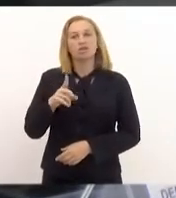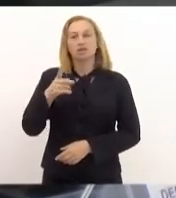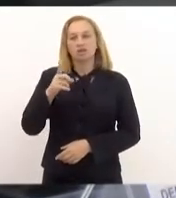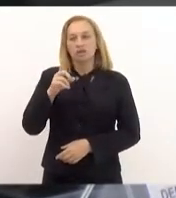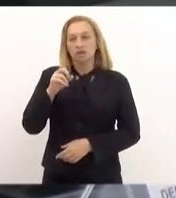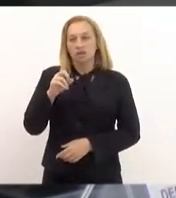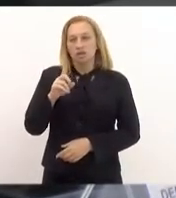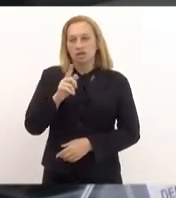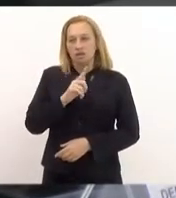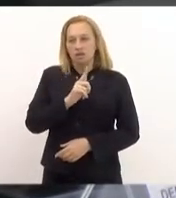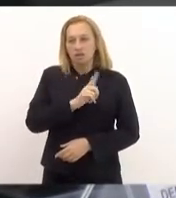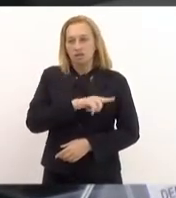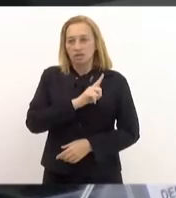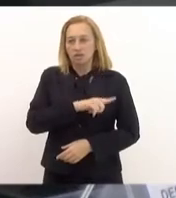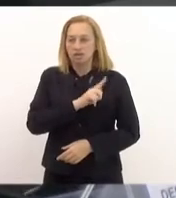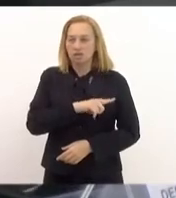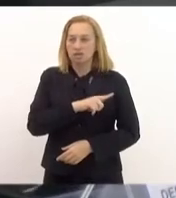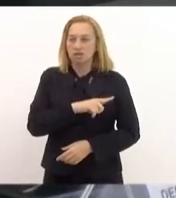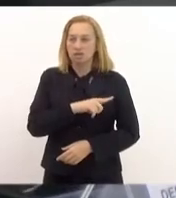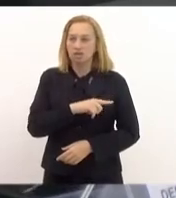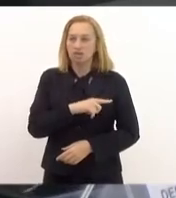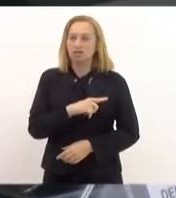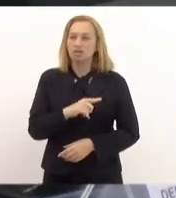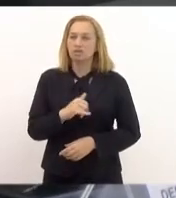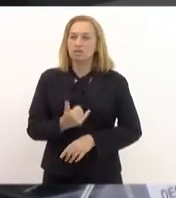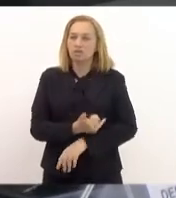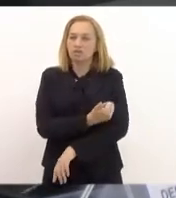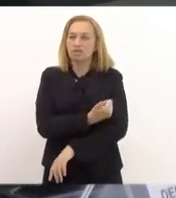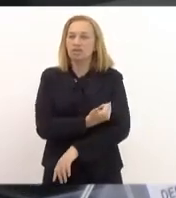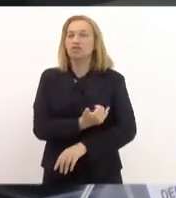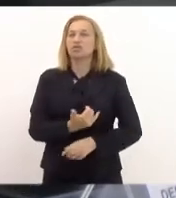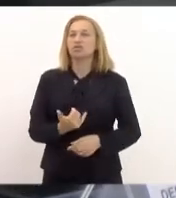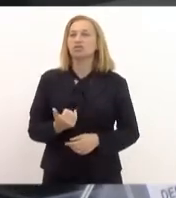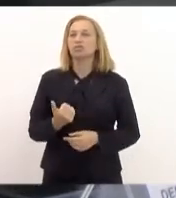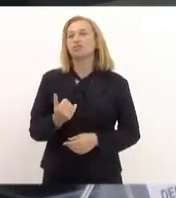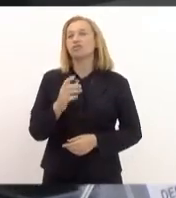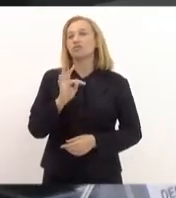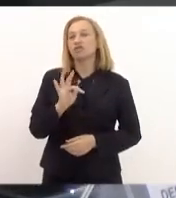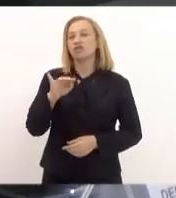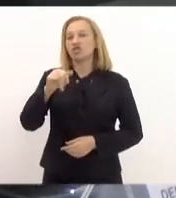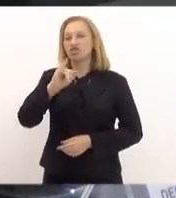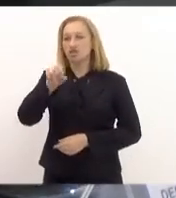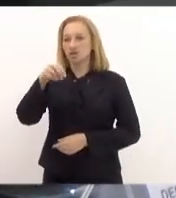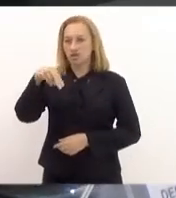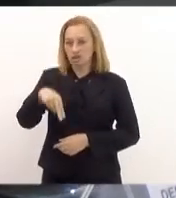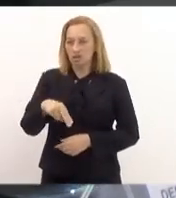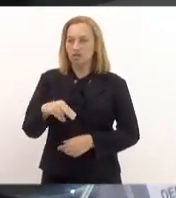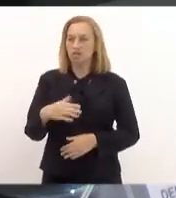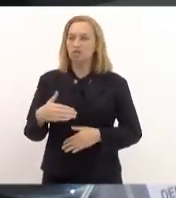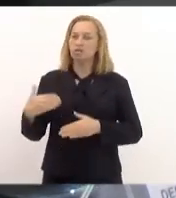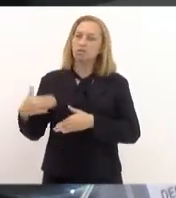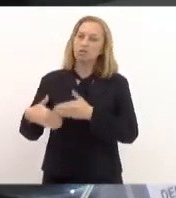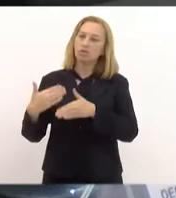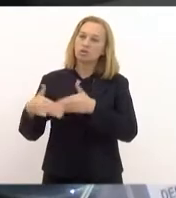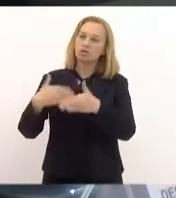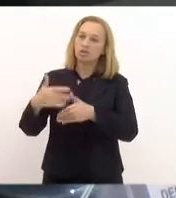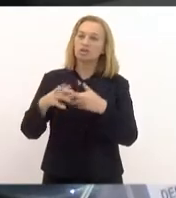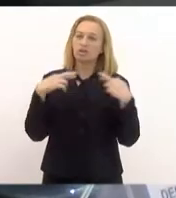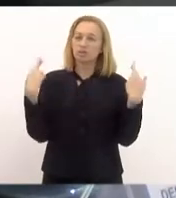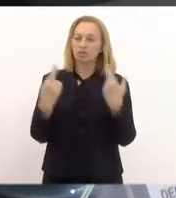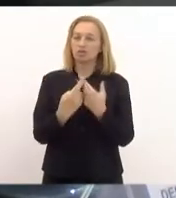infraestrutura da Firjan, pela presença. E ao longo do processo da audiência, eu vou